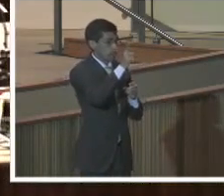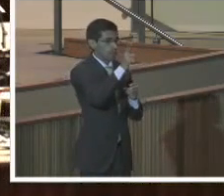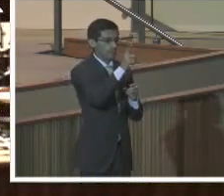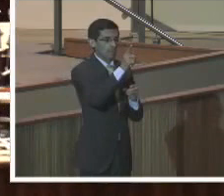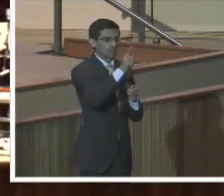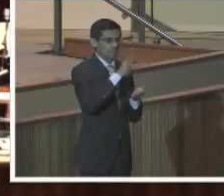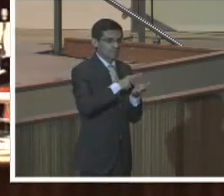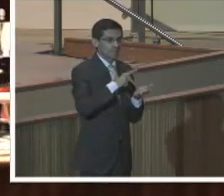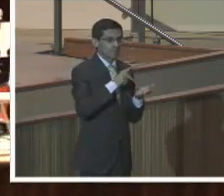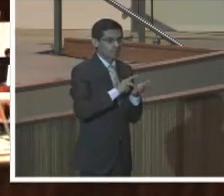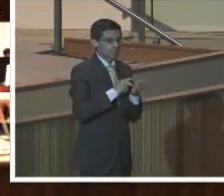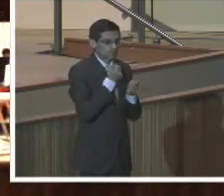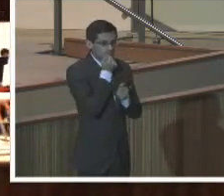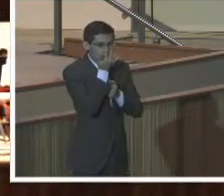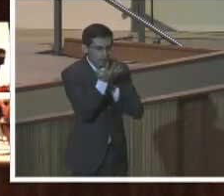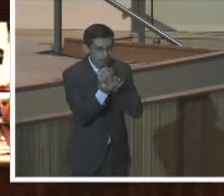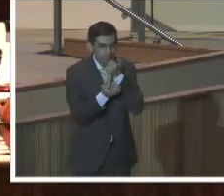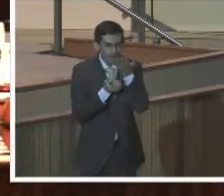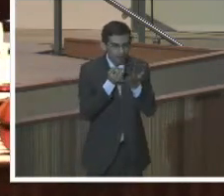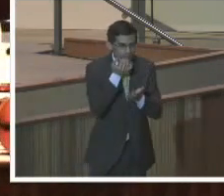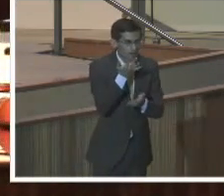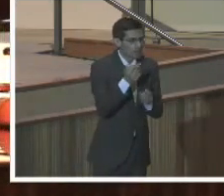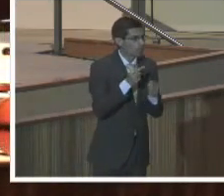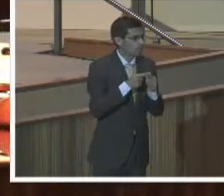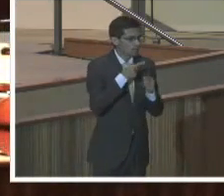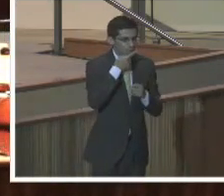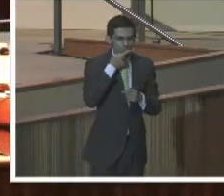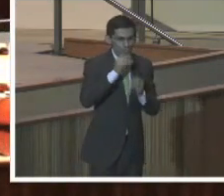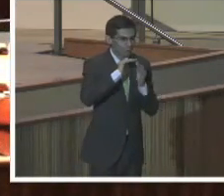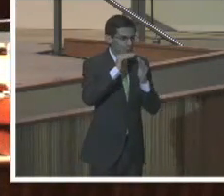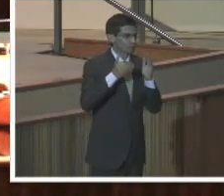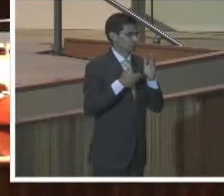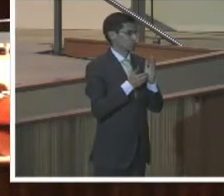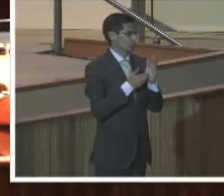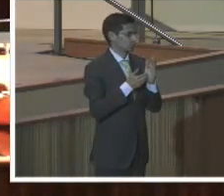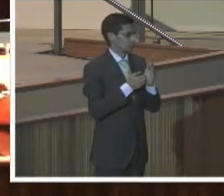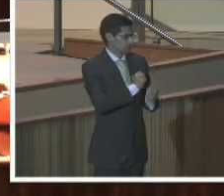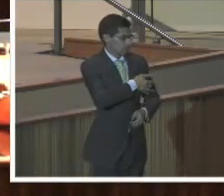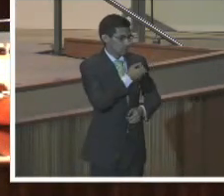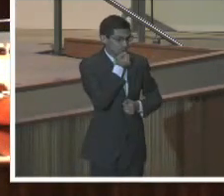da alma. Eles falam tudo.